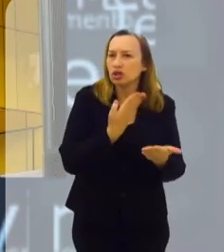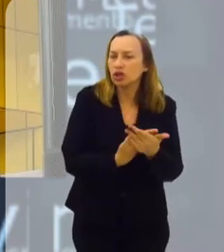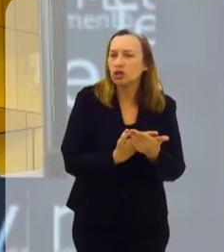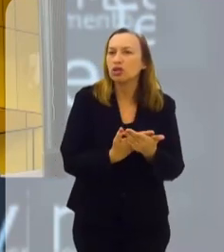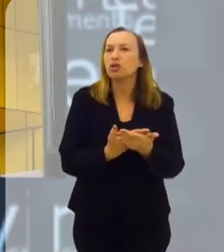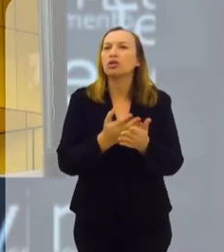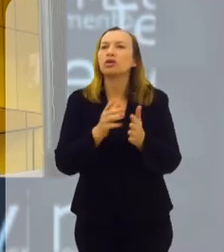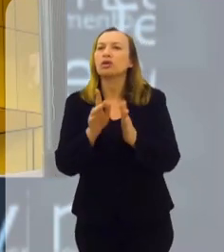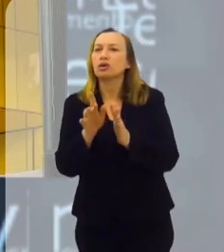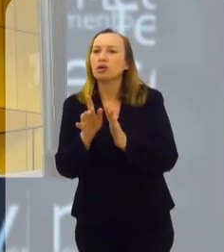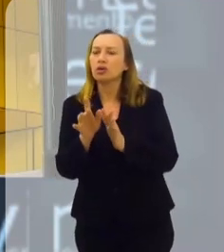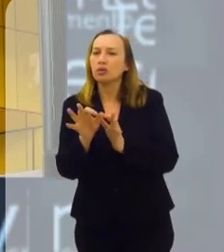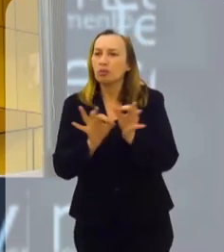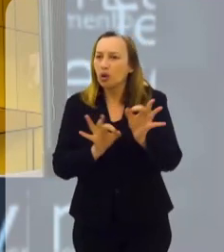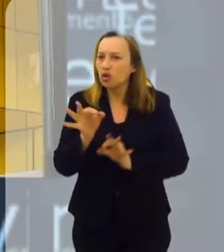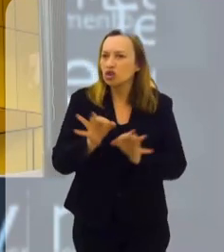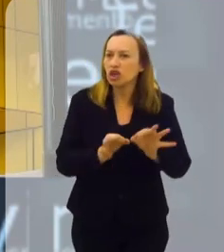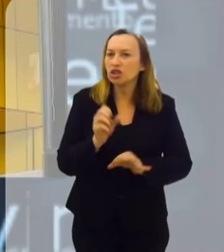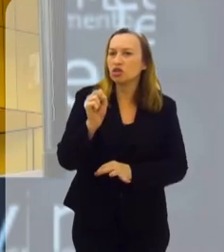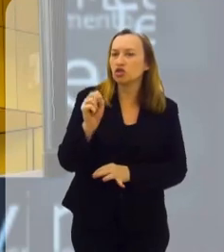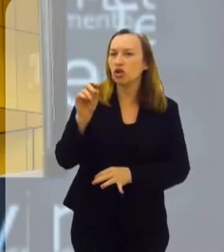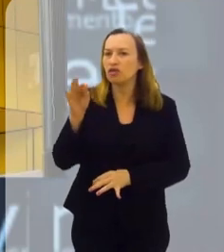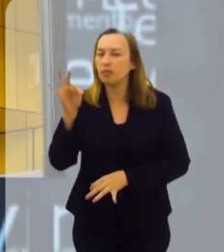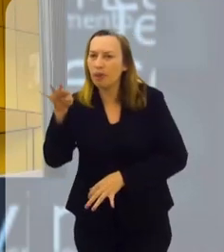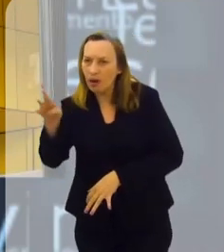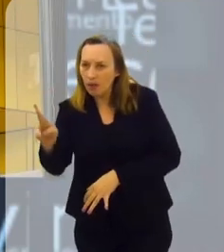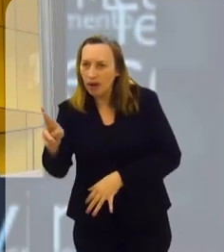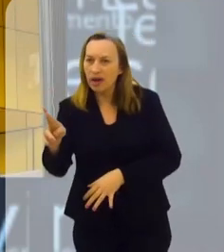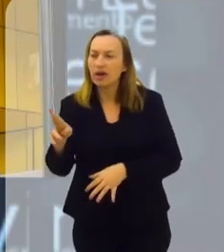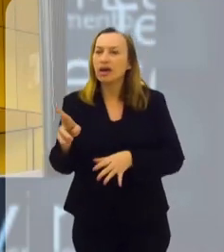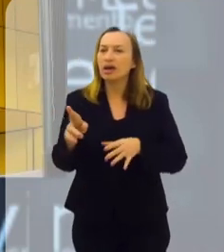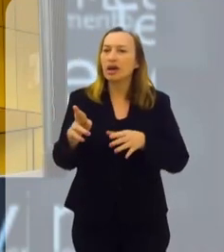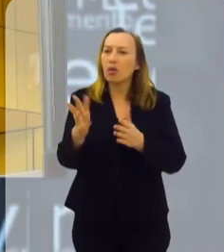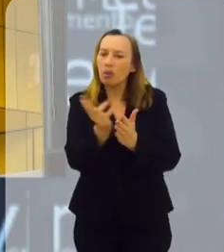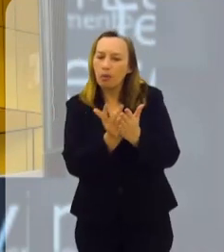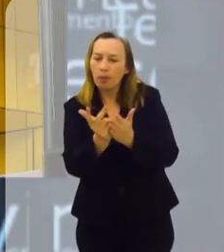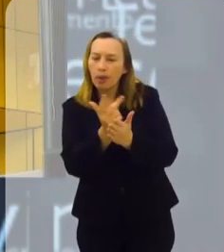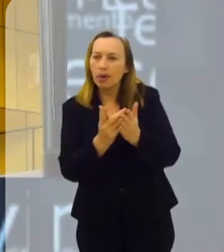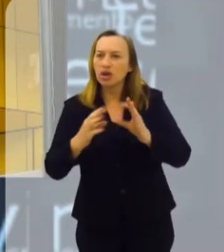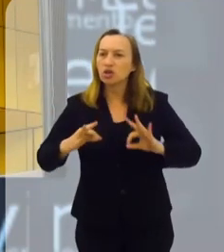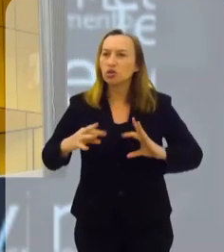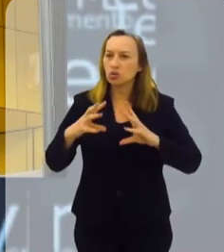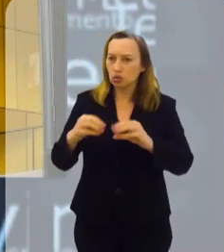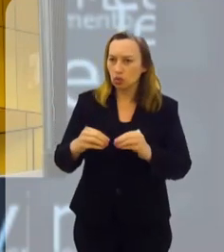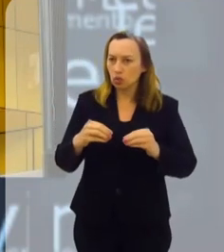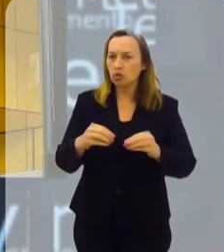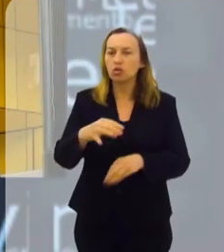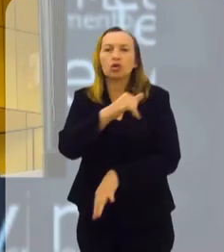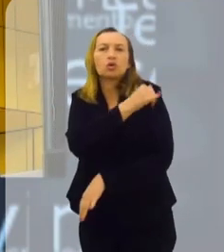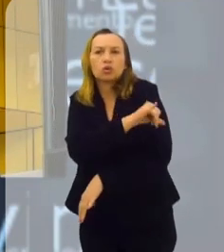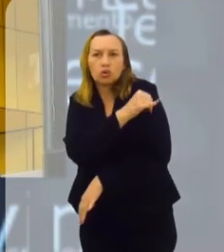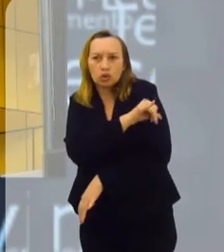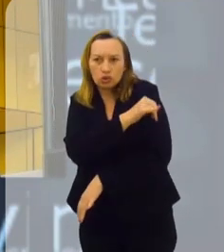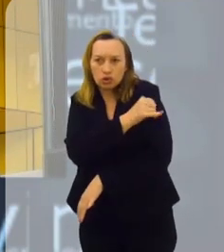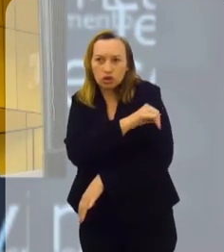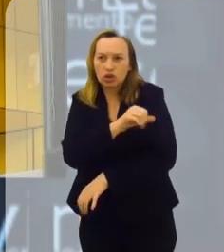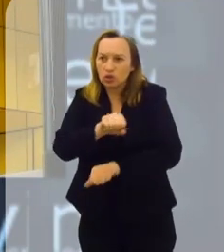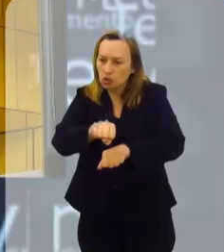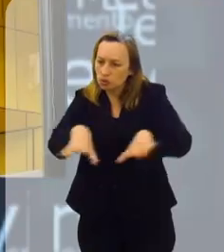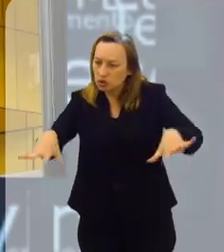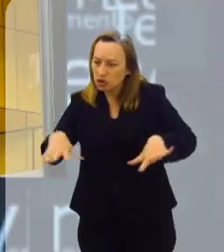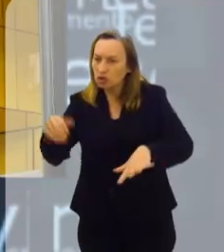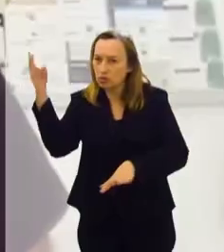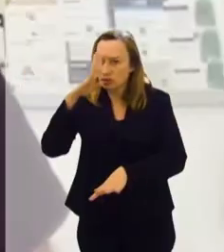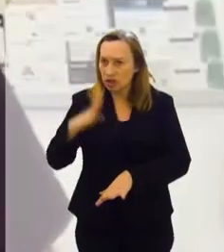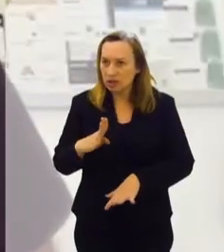esse estudo e ao projeto Soft Power, a gente tem uma entrega que é um mapeamento do Soft Power no Rio de Janeiro, e